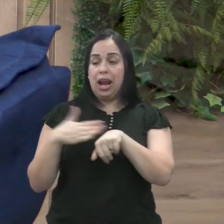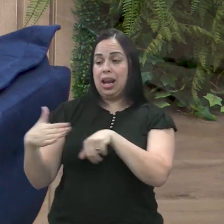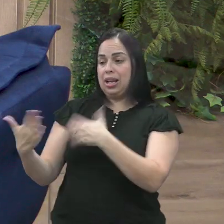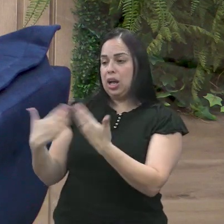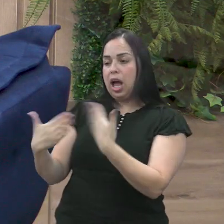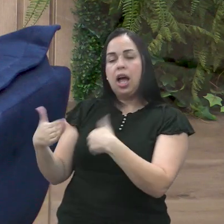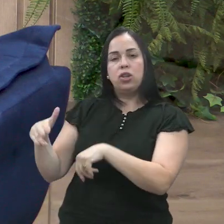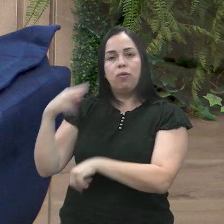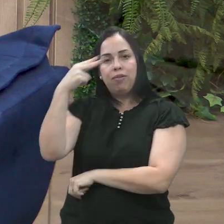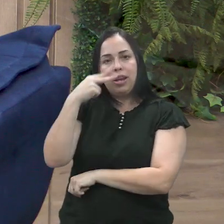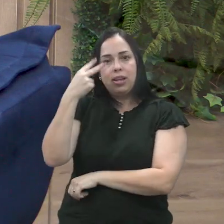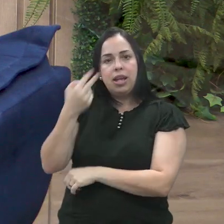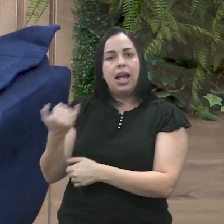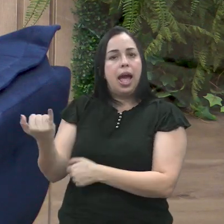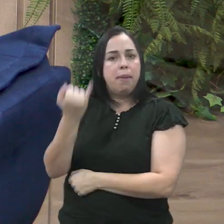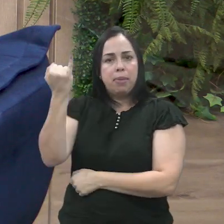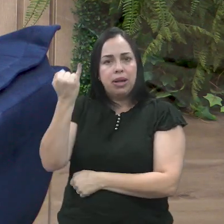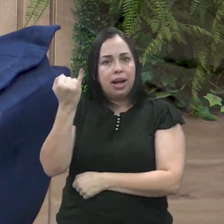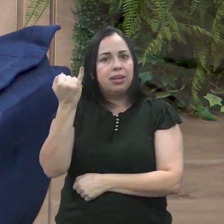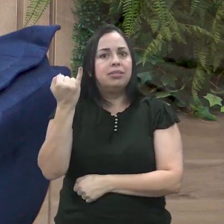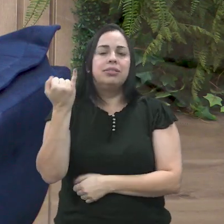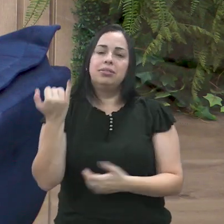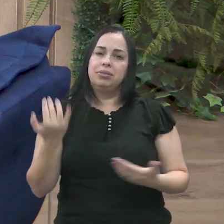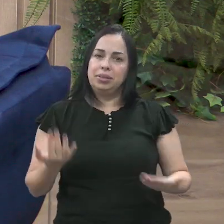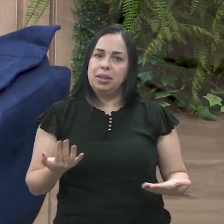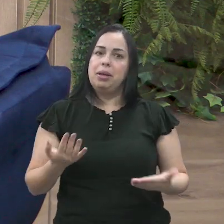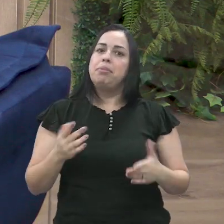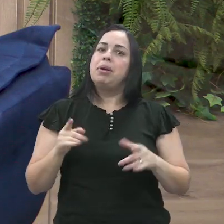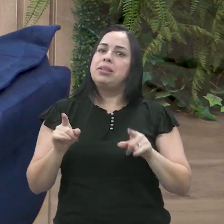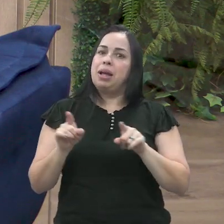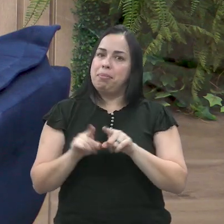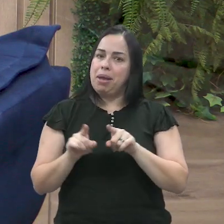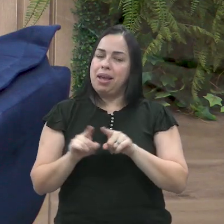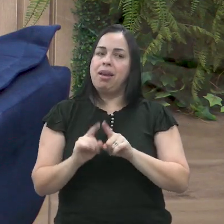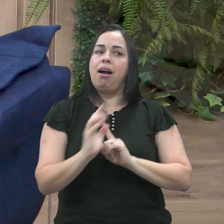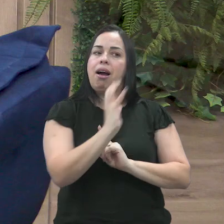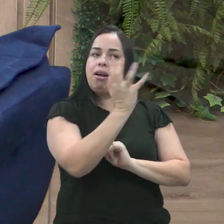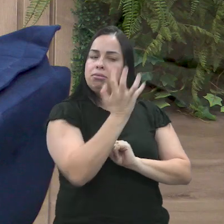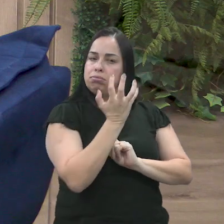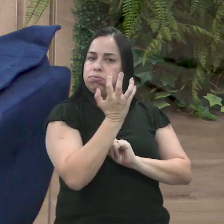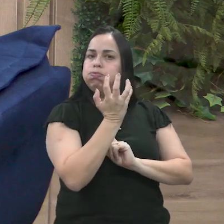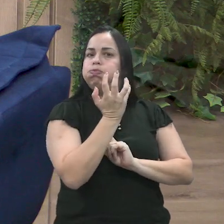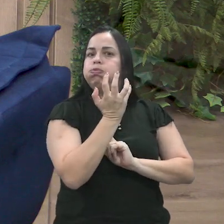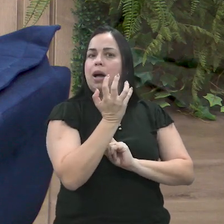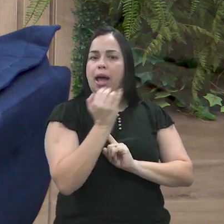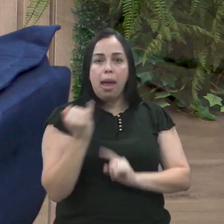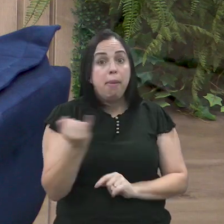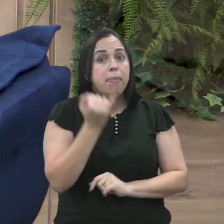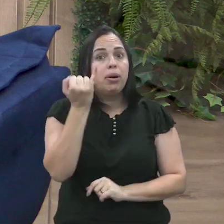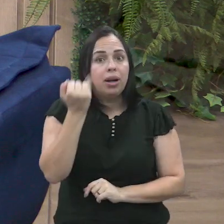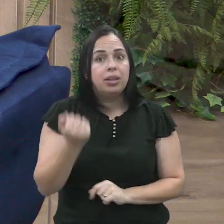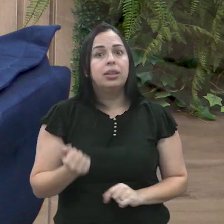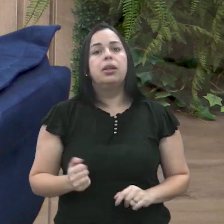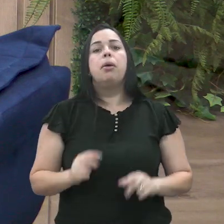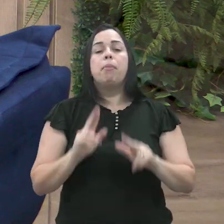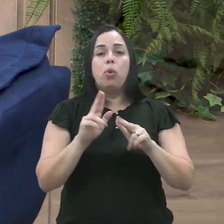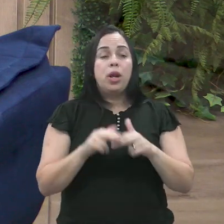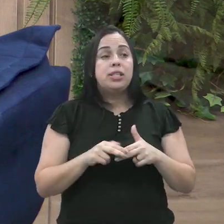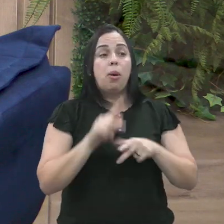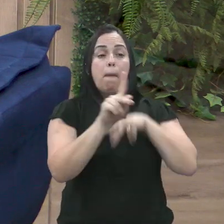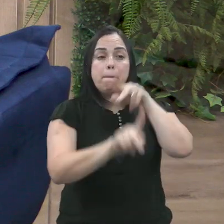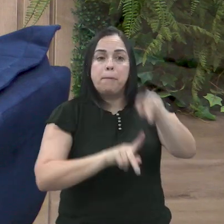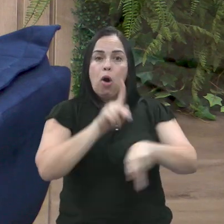entre os pares, entre os outros vereadores. O diálogo é fundamental, mas por vezes a pressão também é necessária. Então, quando você